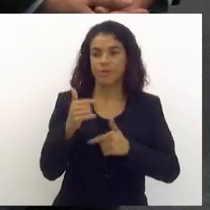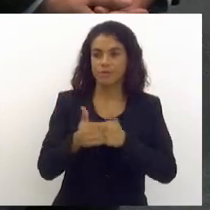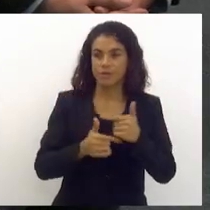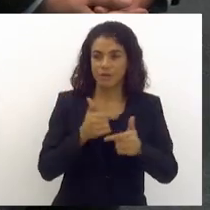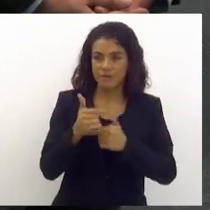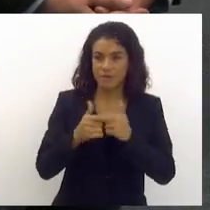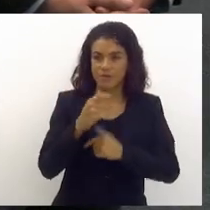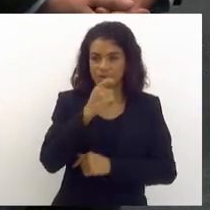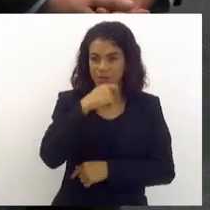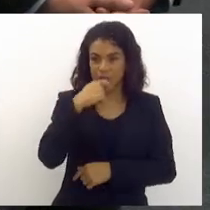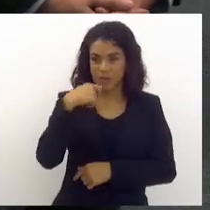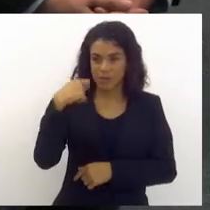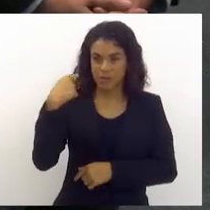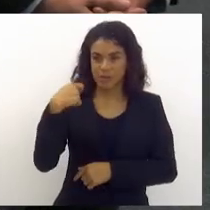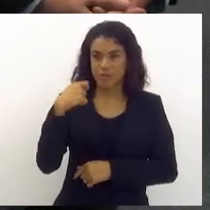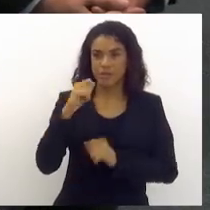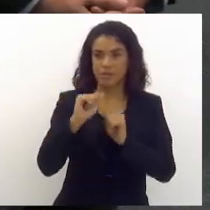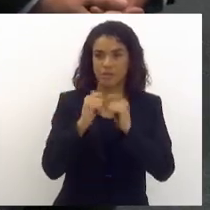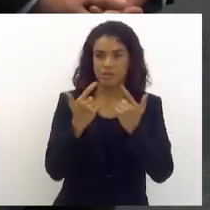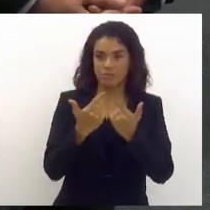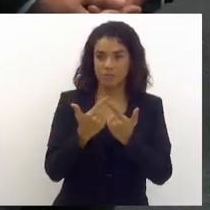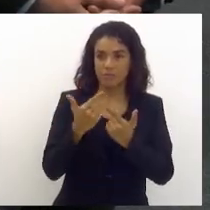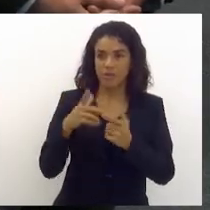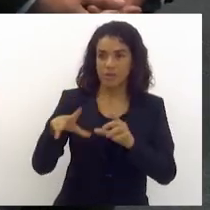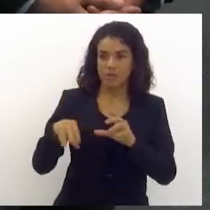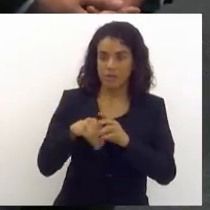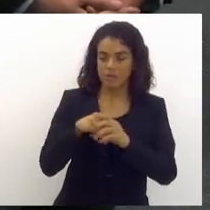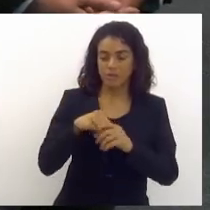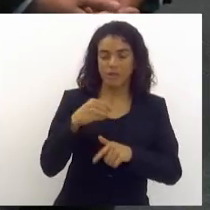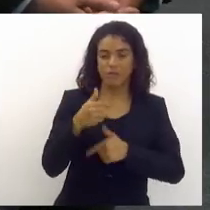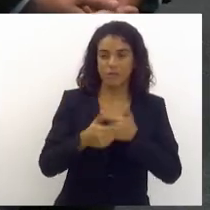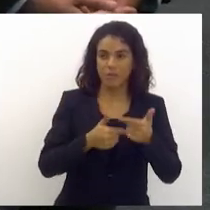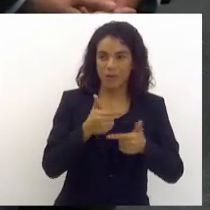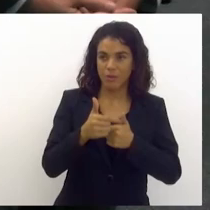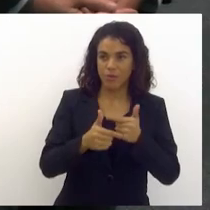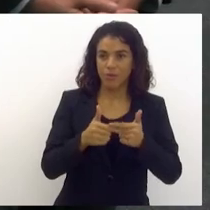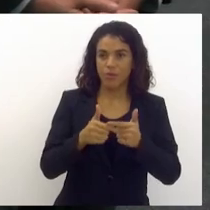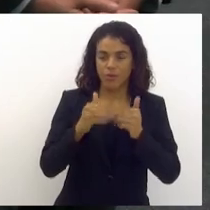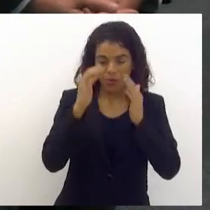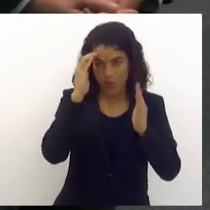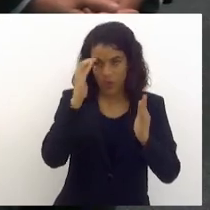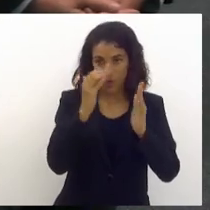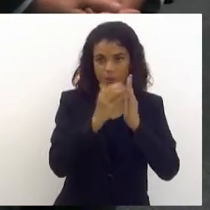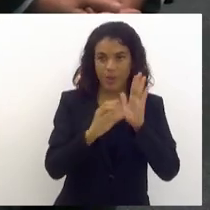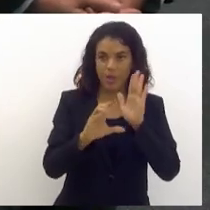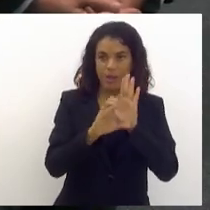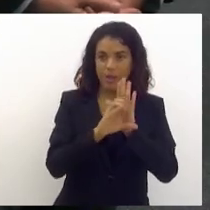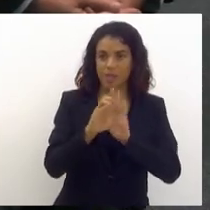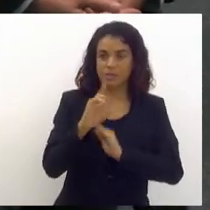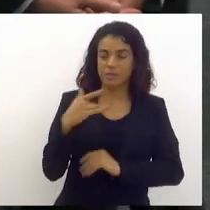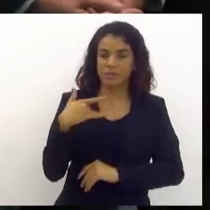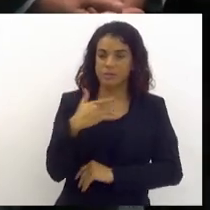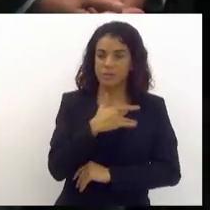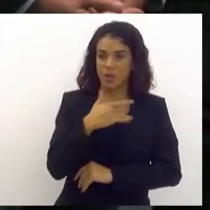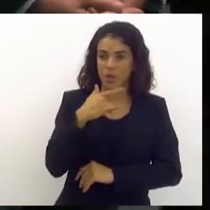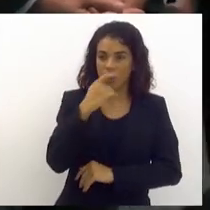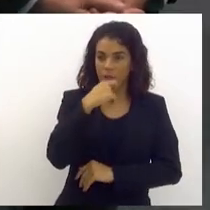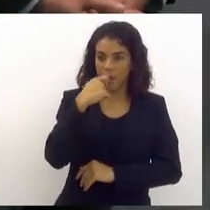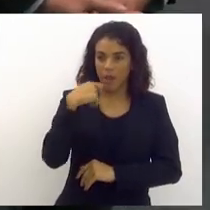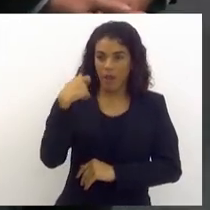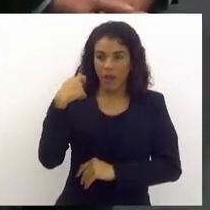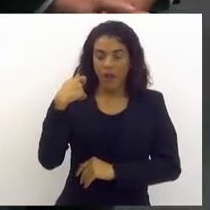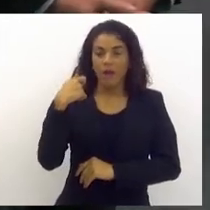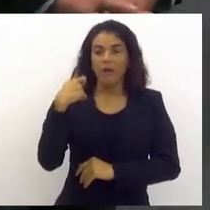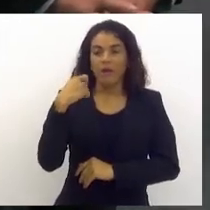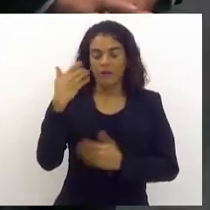dos dentistas da LERJ, participaram de uma atividade do Cumpra-se agora na Carioca, para o cumprimento da lei da saúde bucal. Eles foram sensacionais,